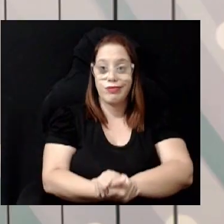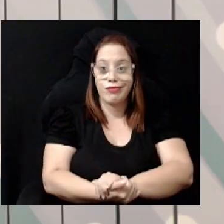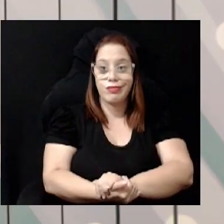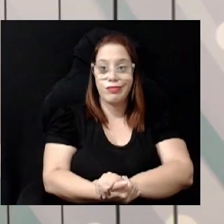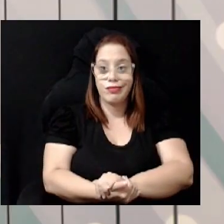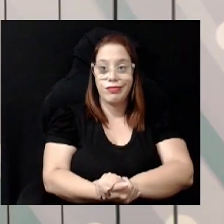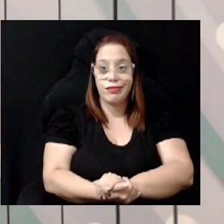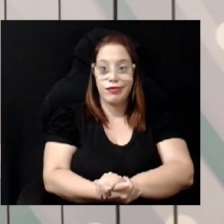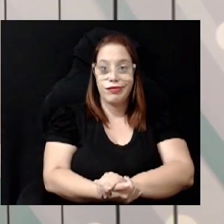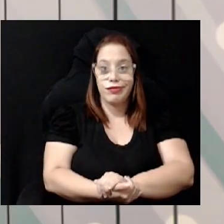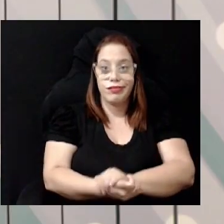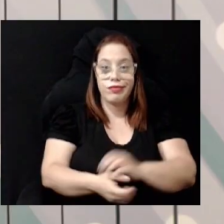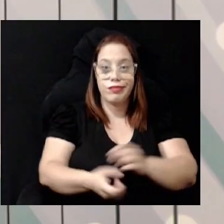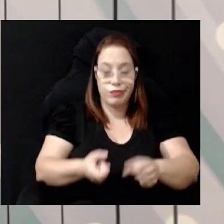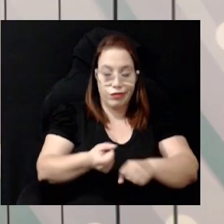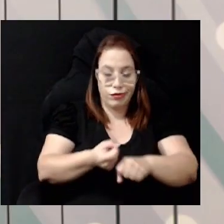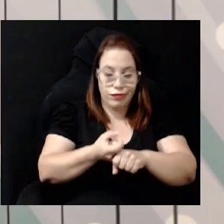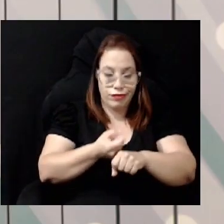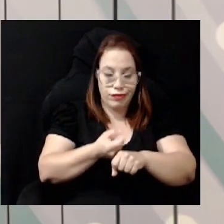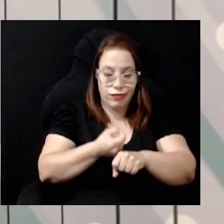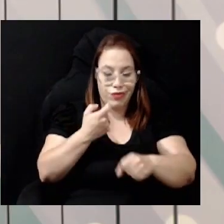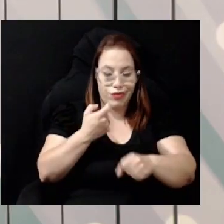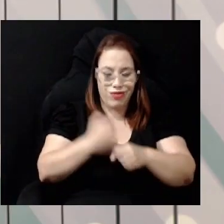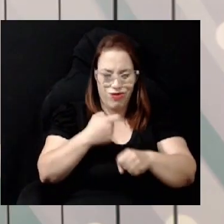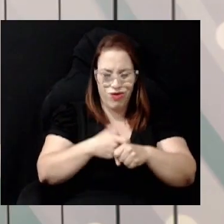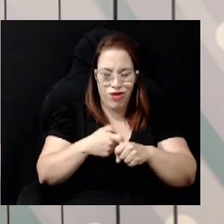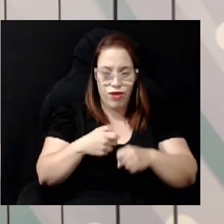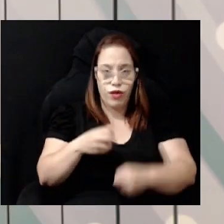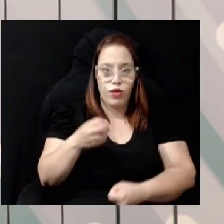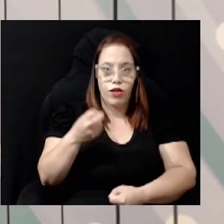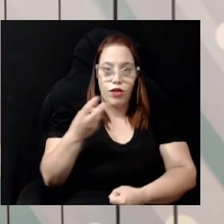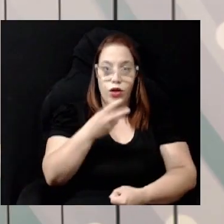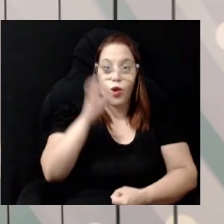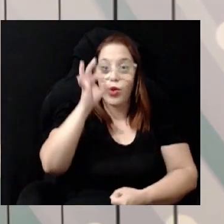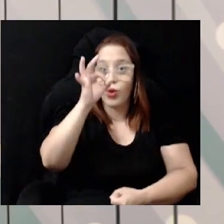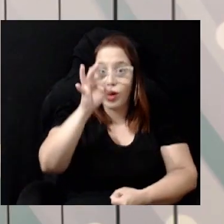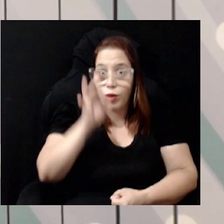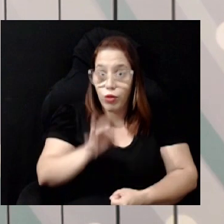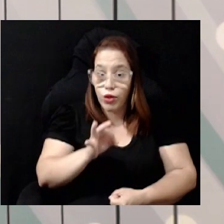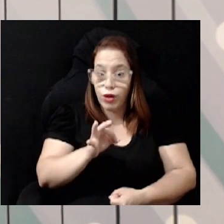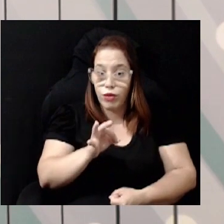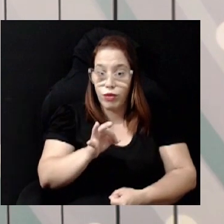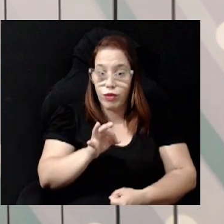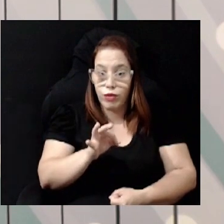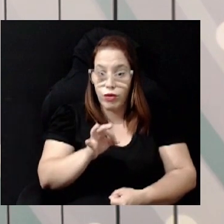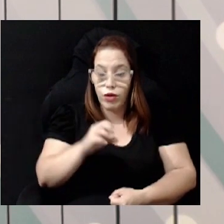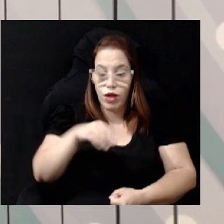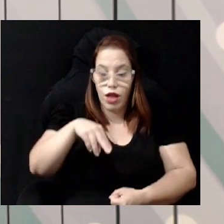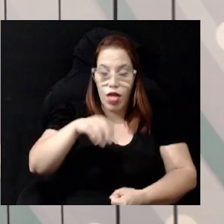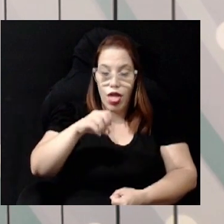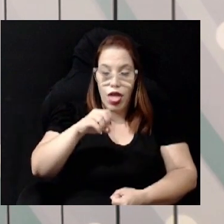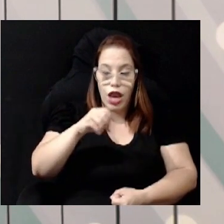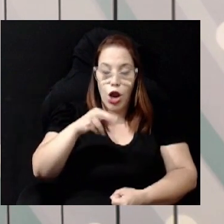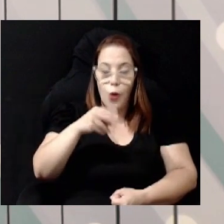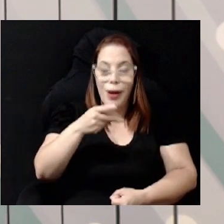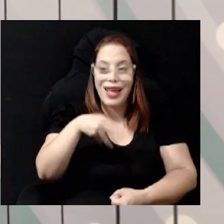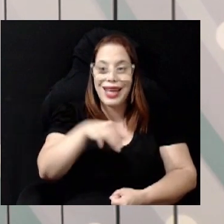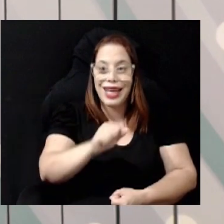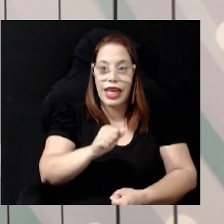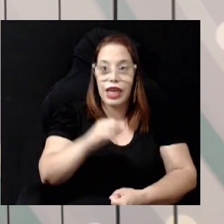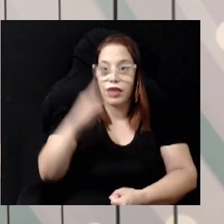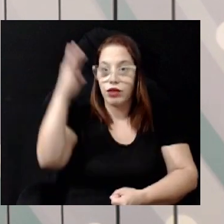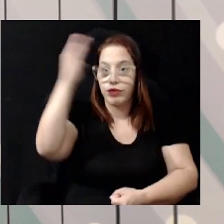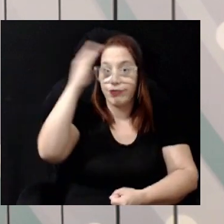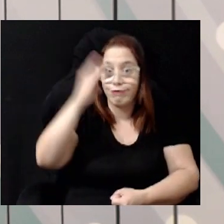de câncer que começaram no osso representam cerca de 2% das neoplasias no Brasil.